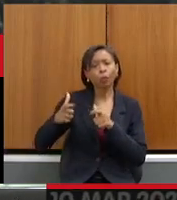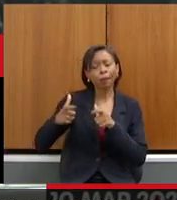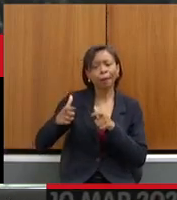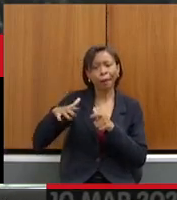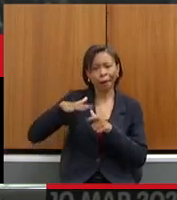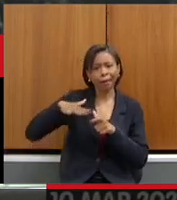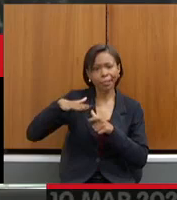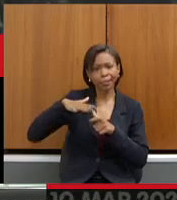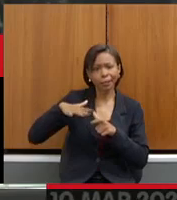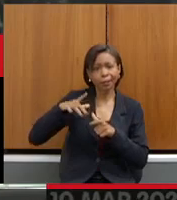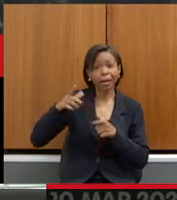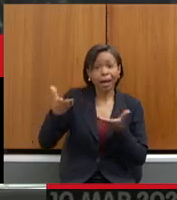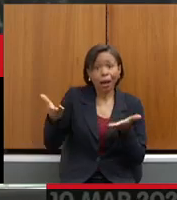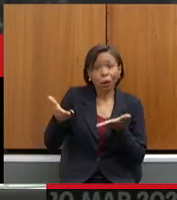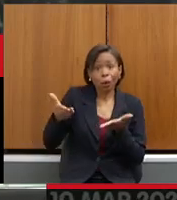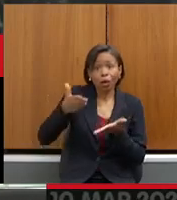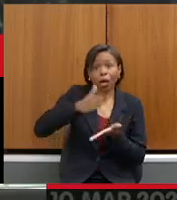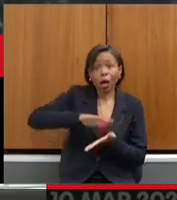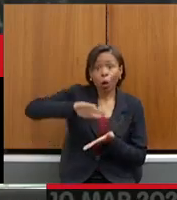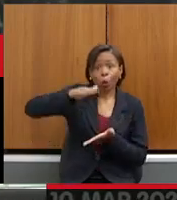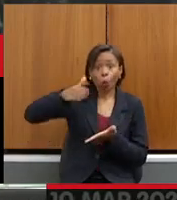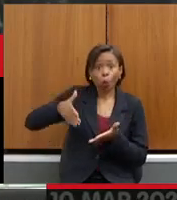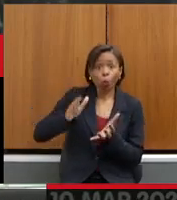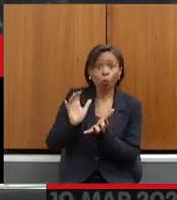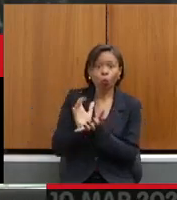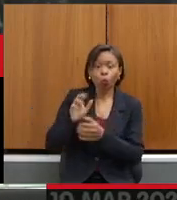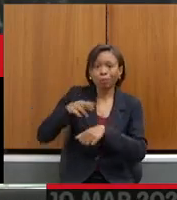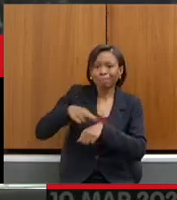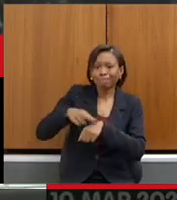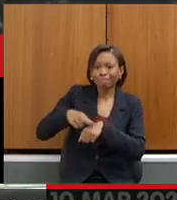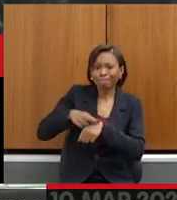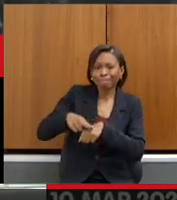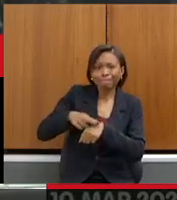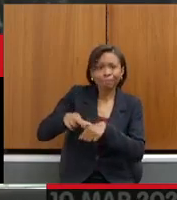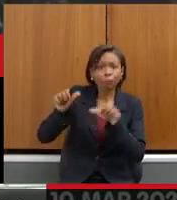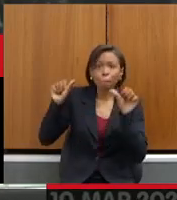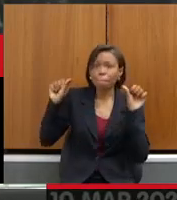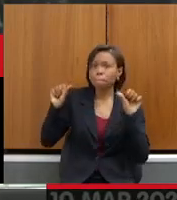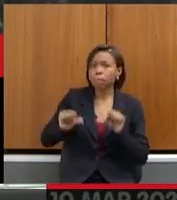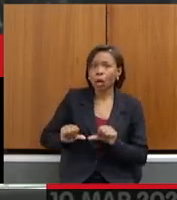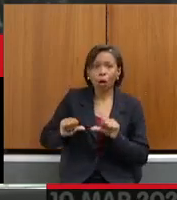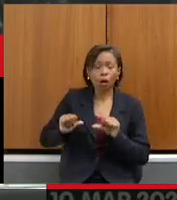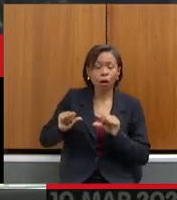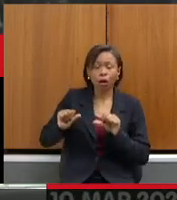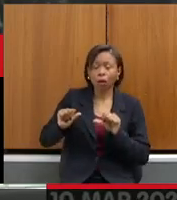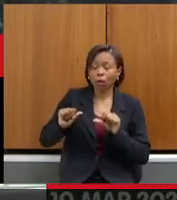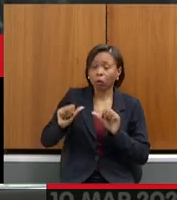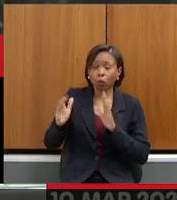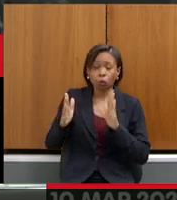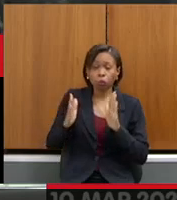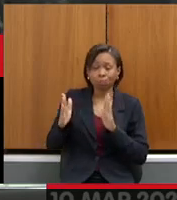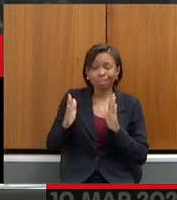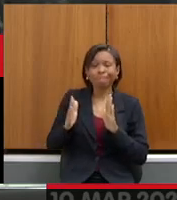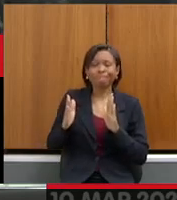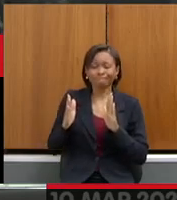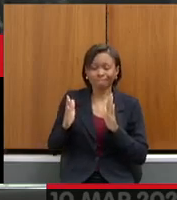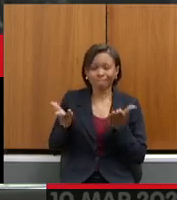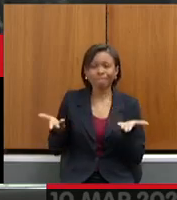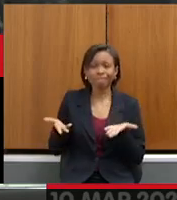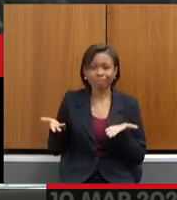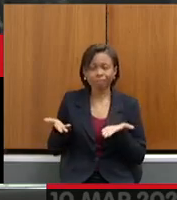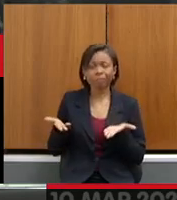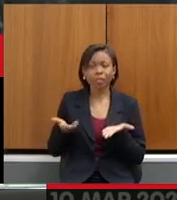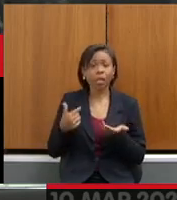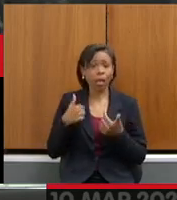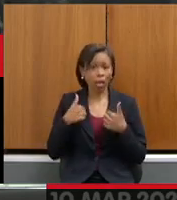roxa nós estamos vivendo lá o pior momento da o horário e eu sei mexer com vossa